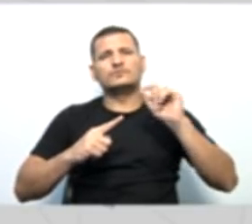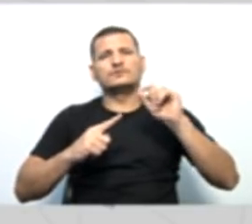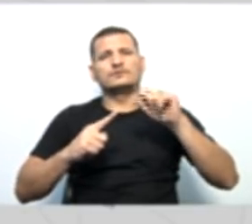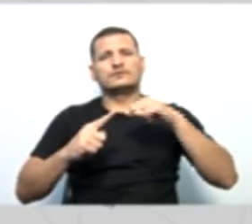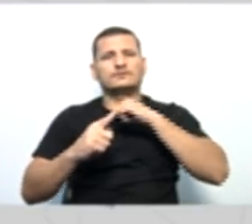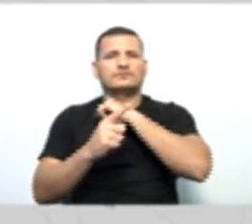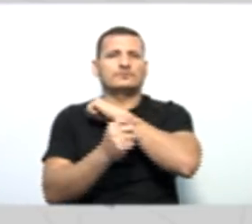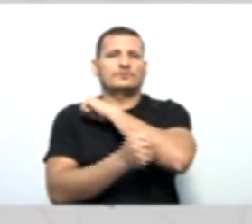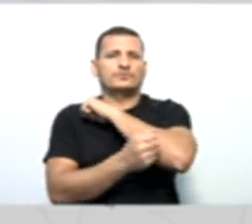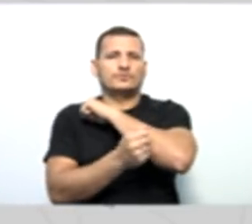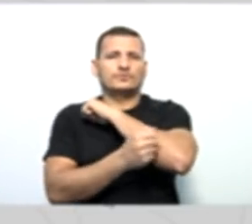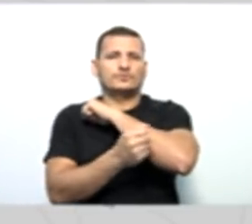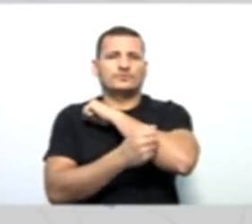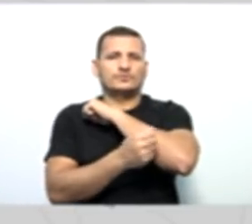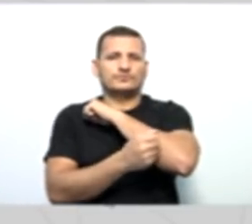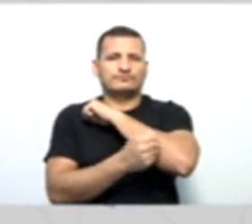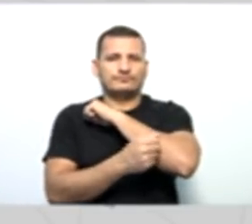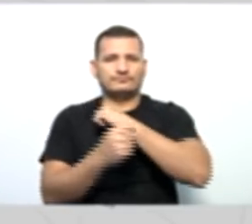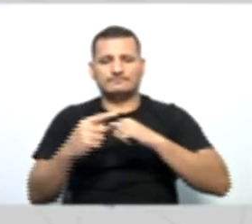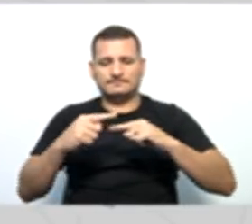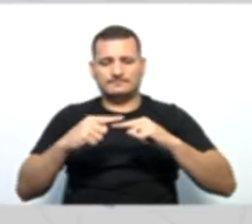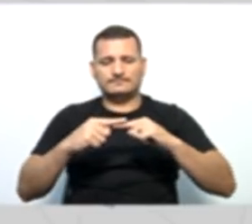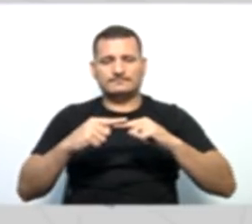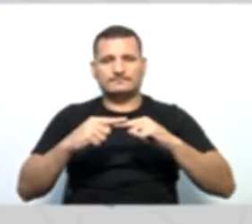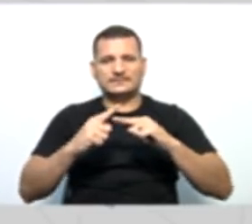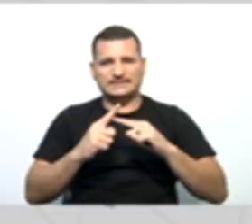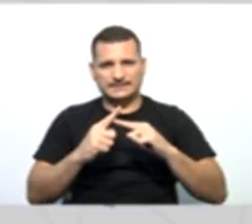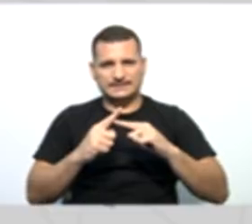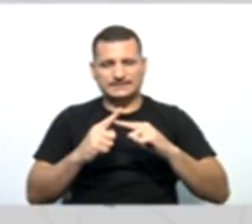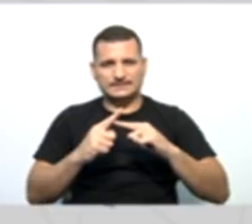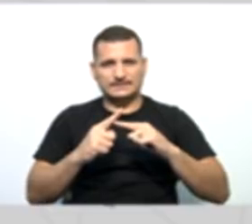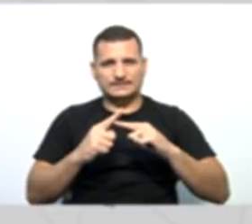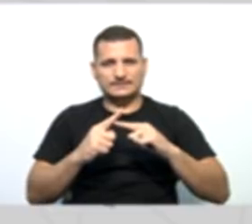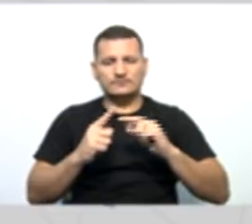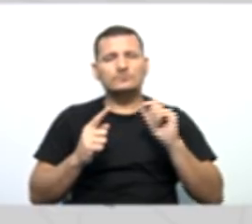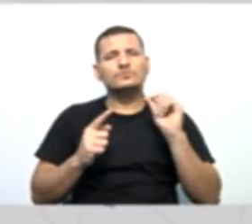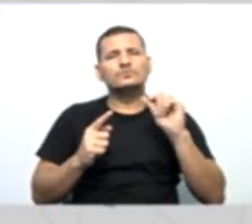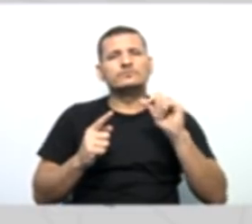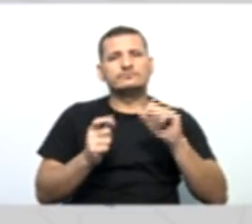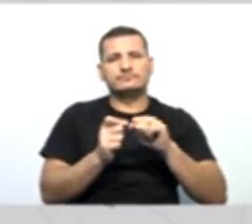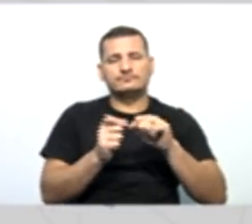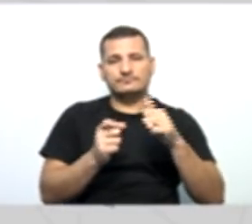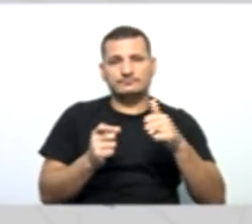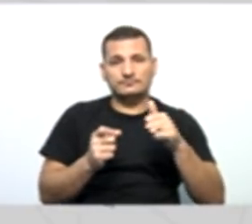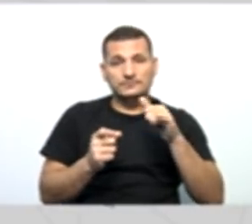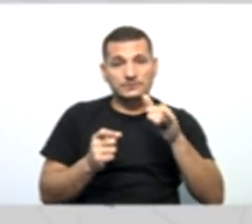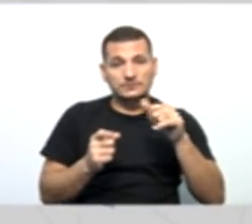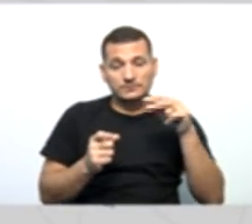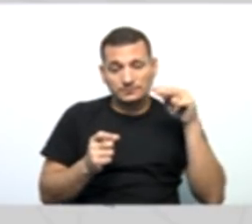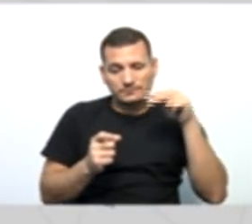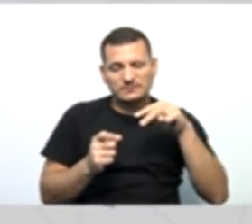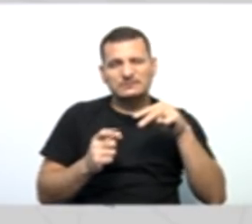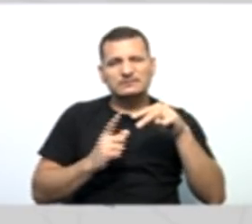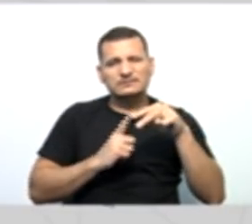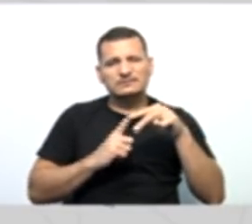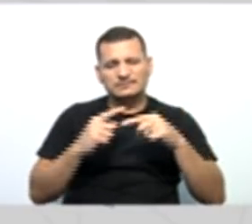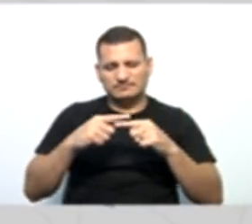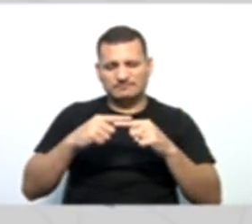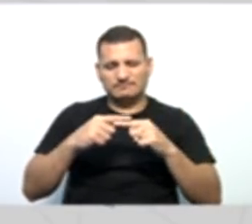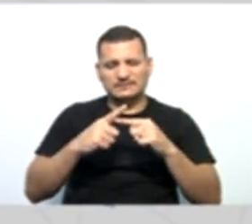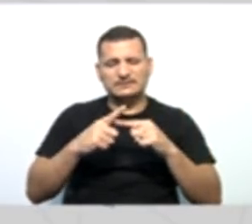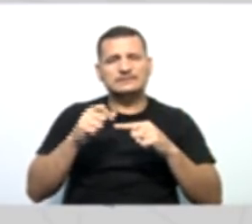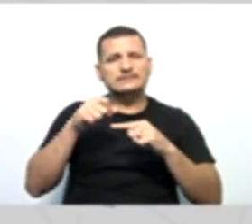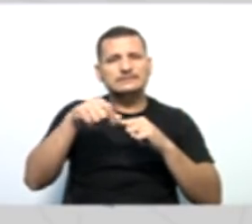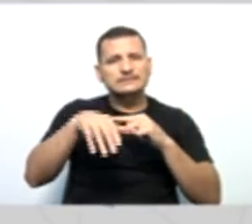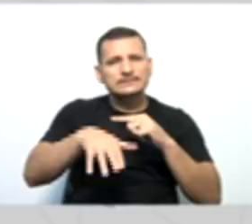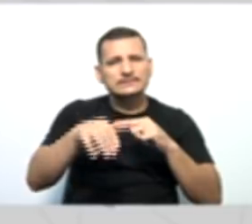músculo, ele rasga a pele. Então a primeira situação é verificar se está tendo uma hemorragia muito forte. Se